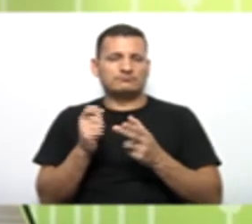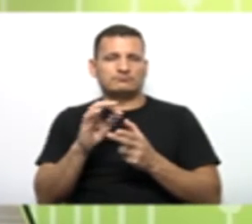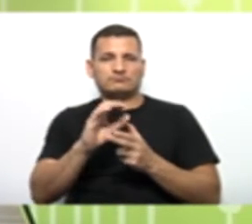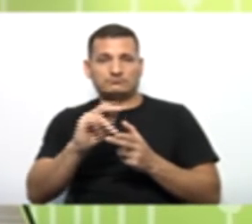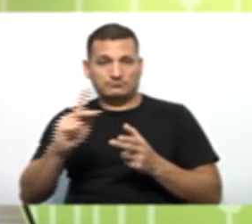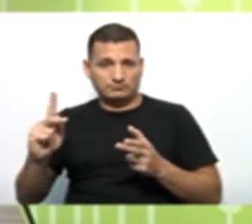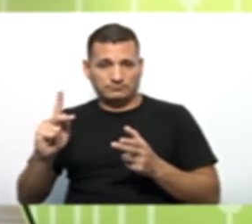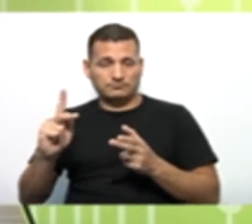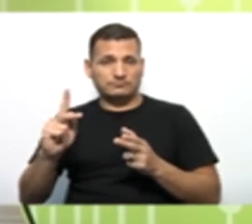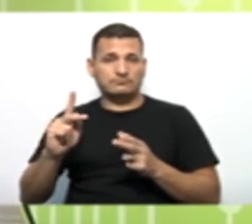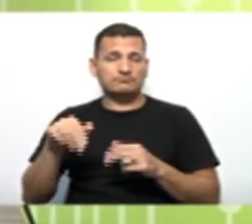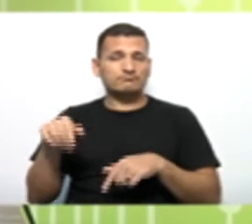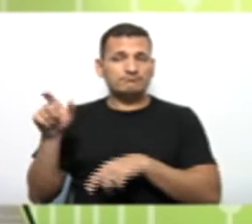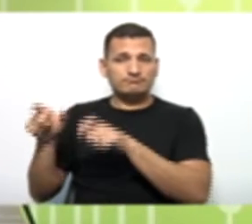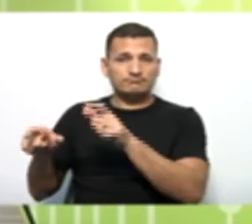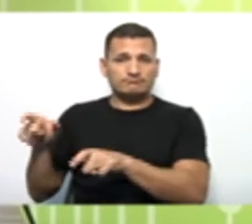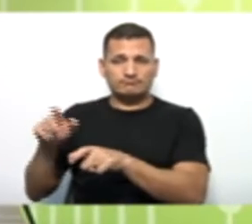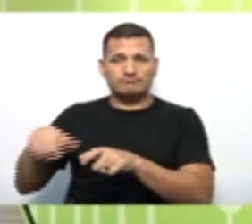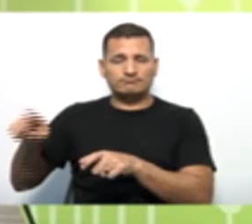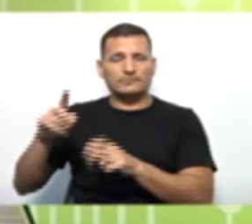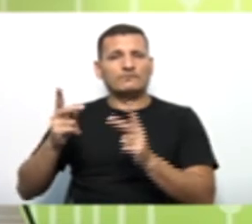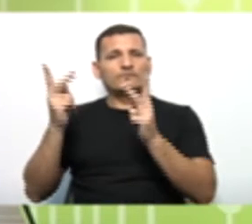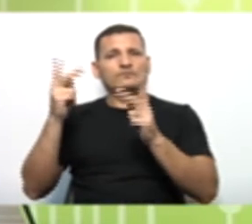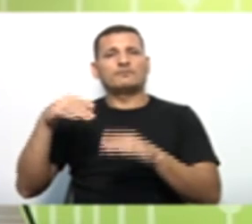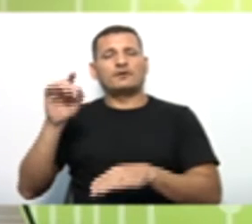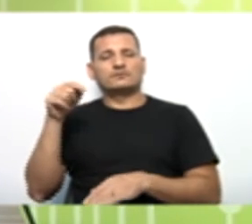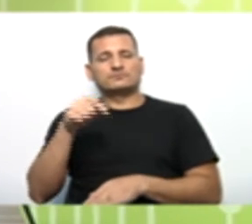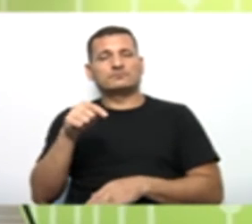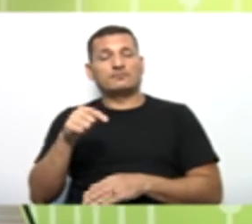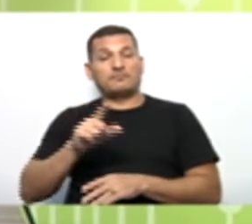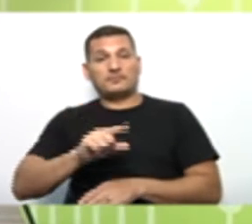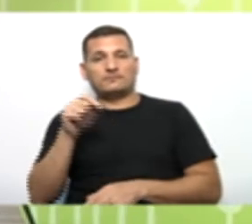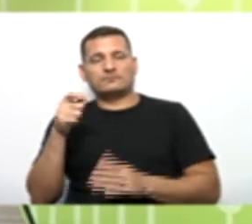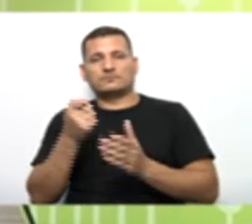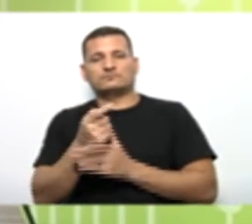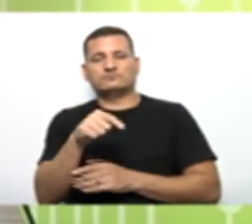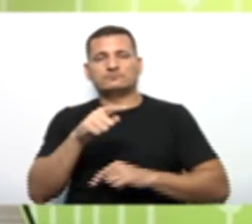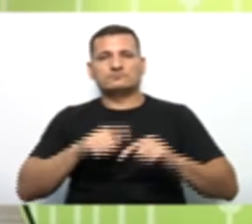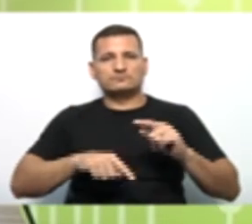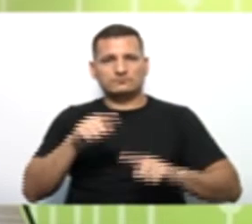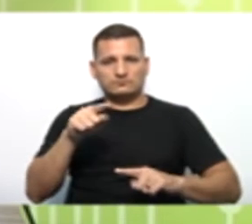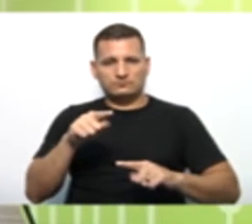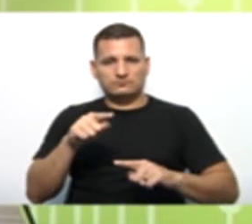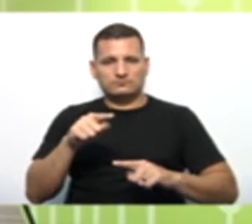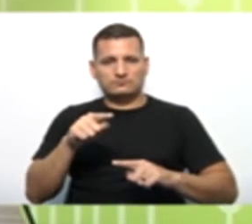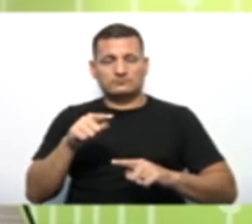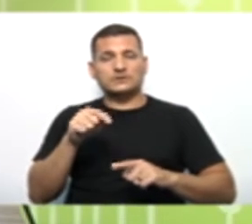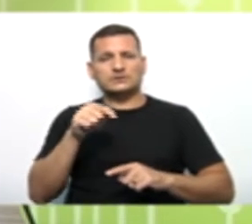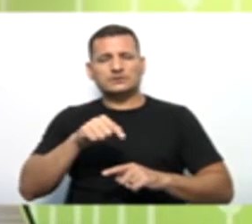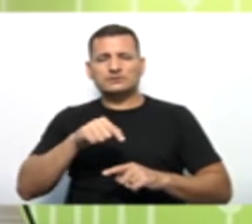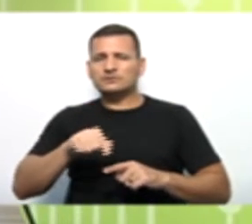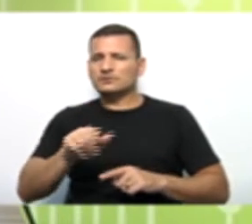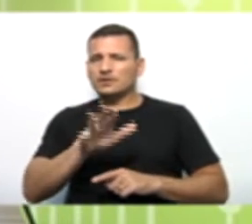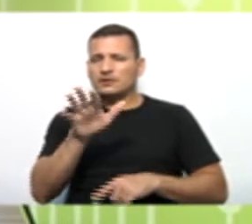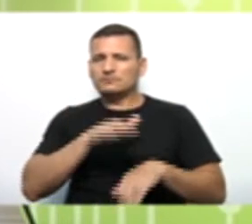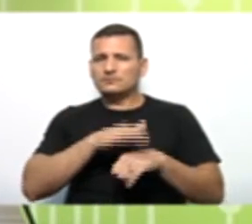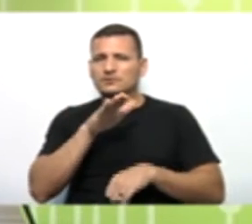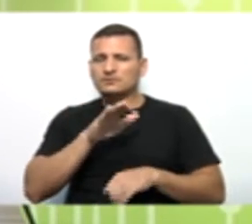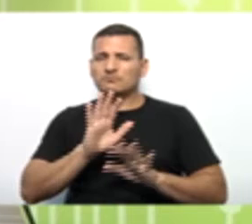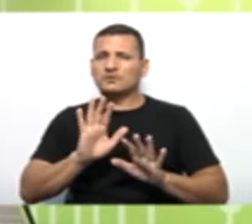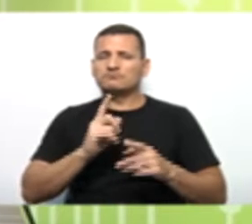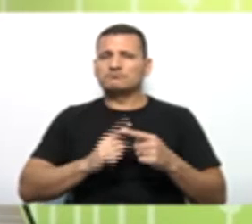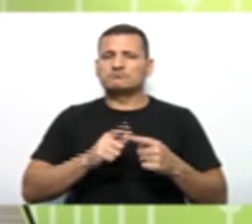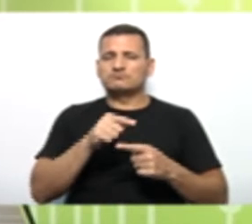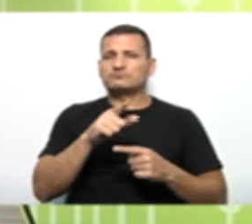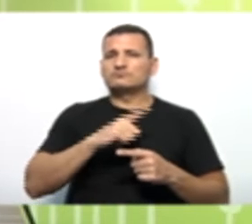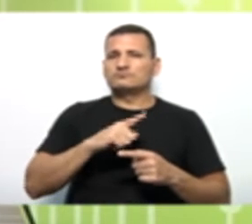que muitos clientes valorizam mais aquele produto, preferem comprar aquele produto, mesmo que ele seja mais caro, simplesmente porque